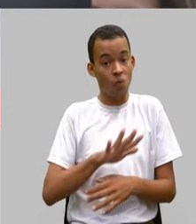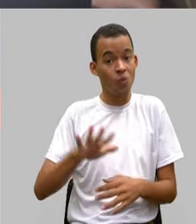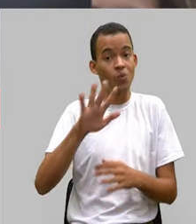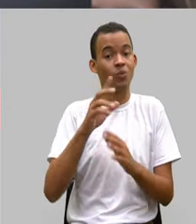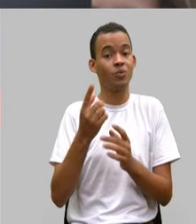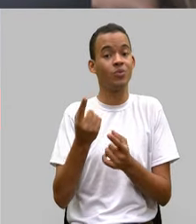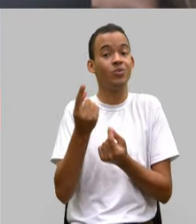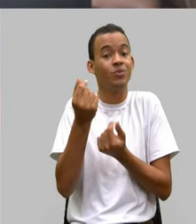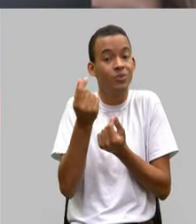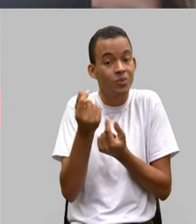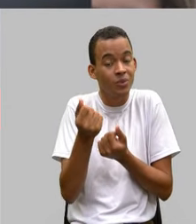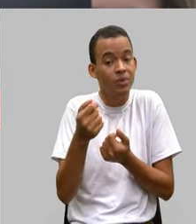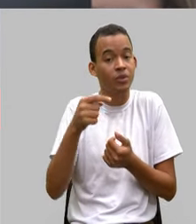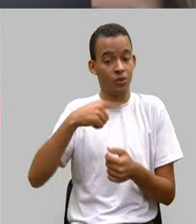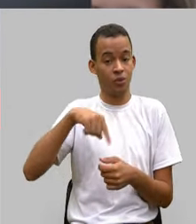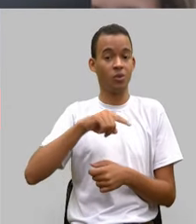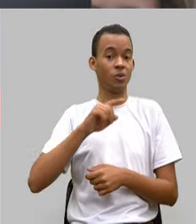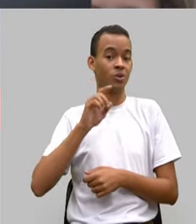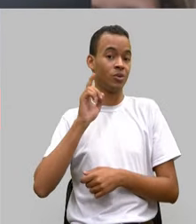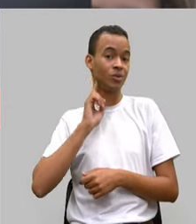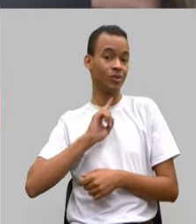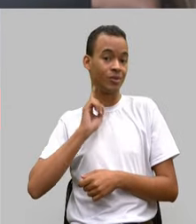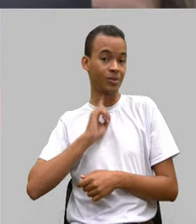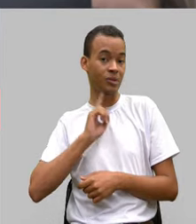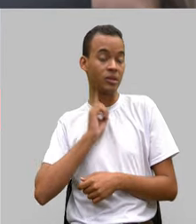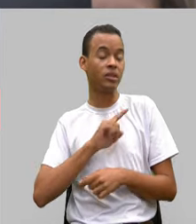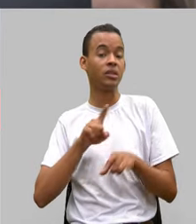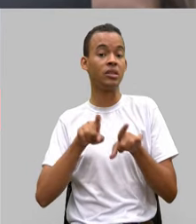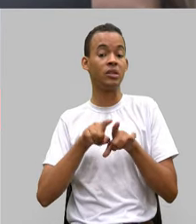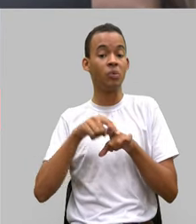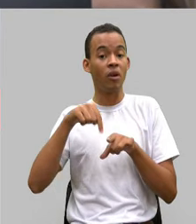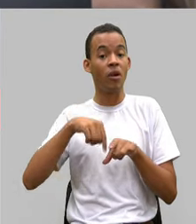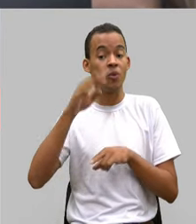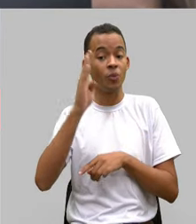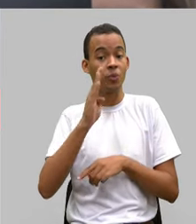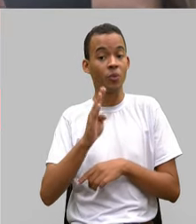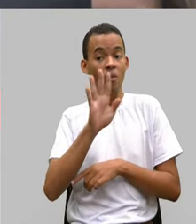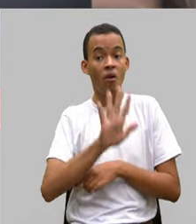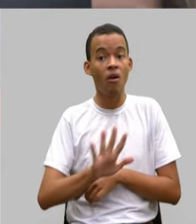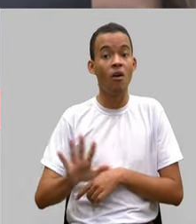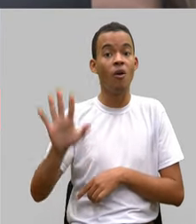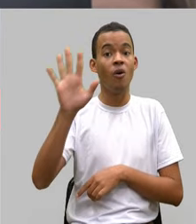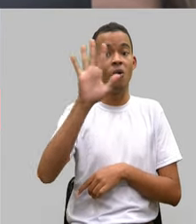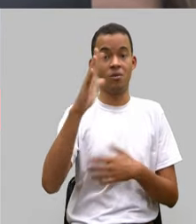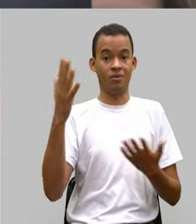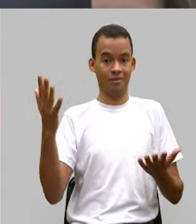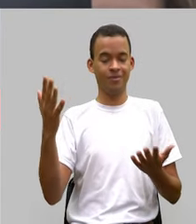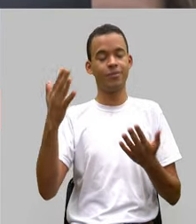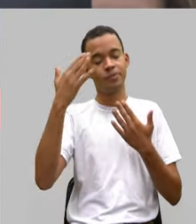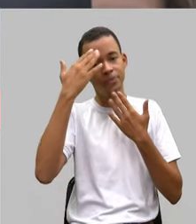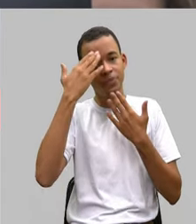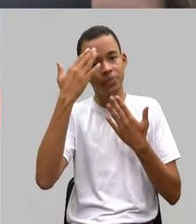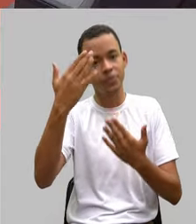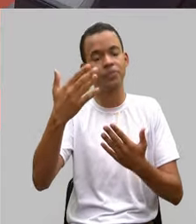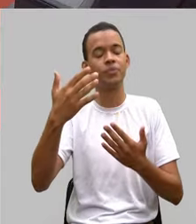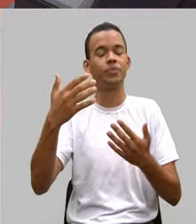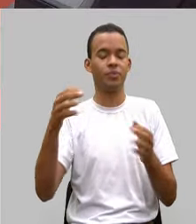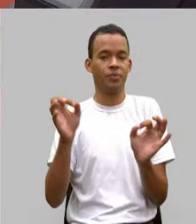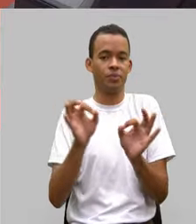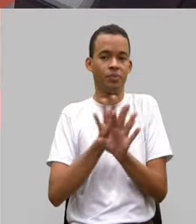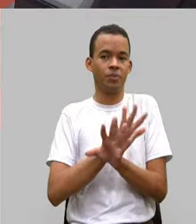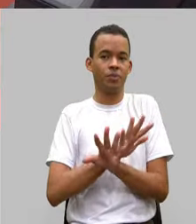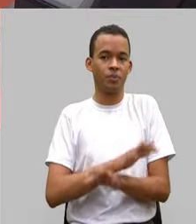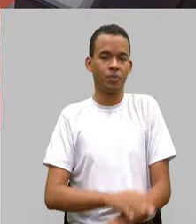imagina o nosso estado imagina esse país gigantesco muito obrigado que eu tinha para passar era isso